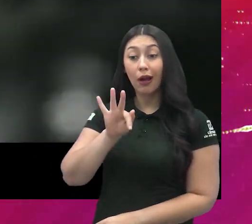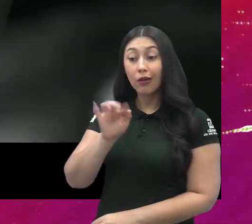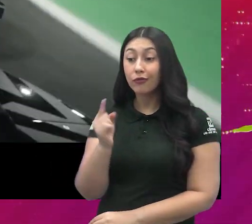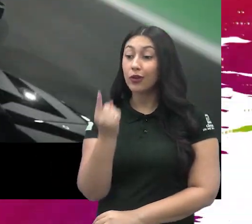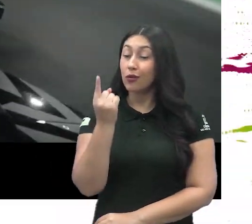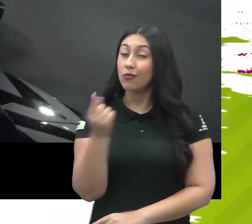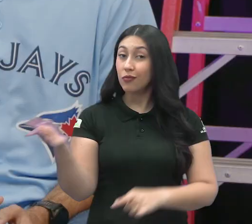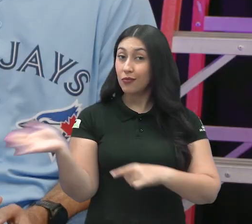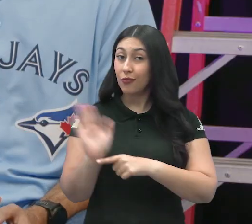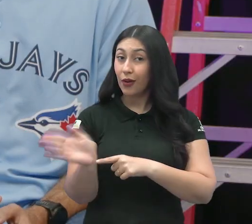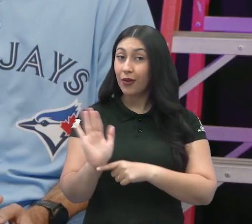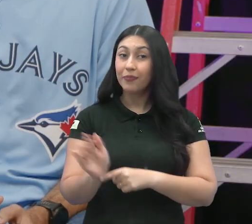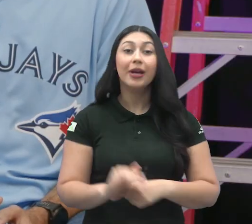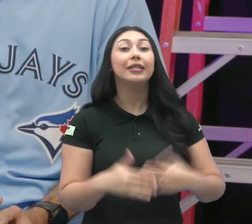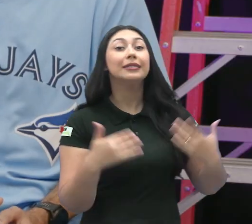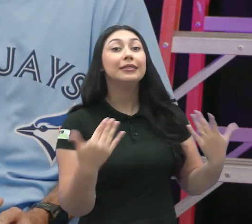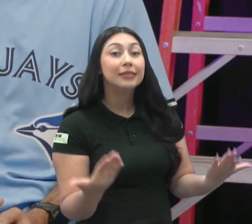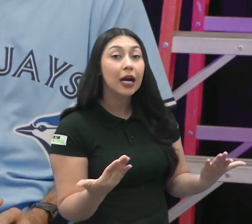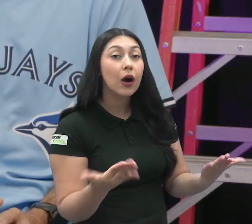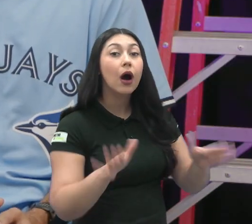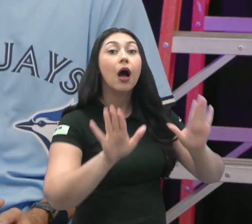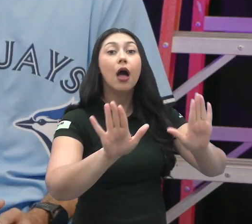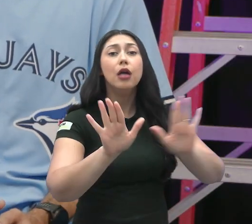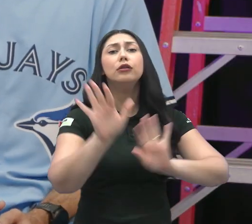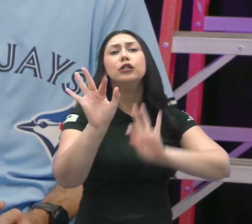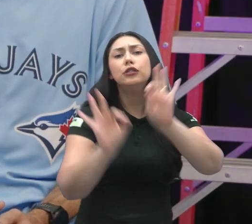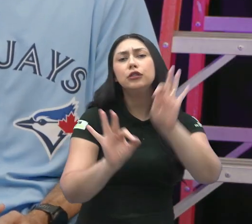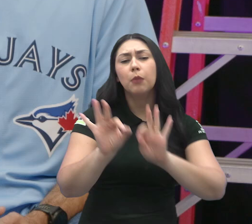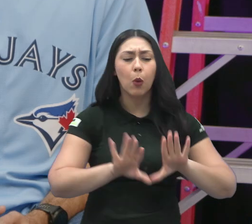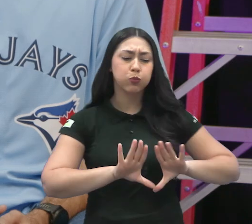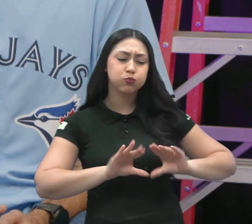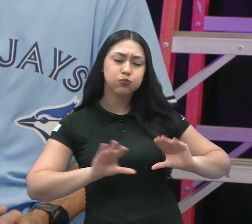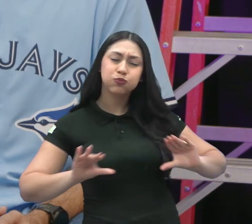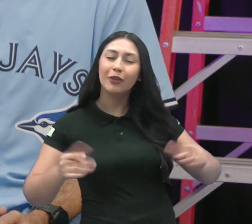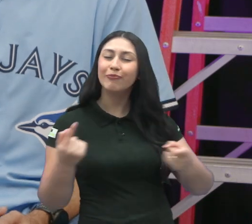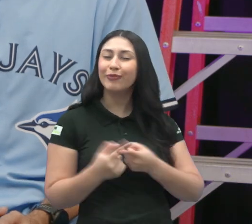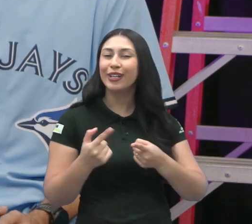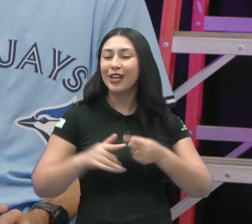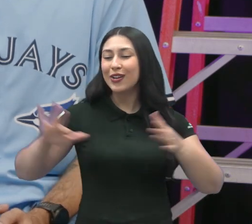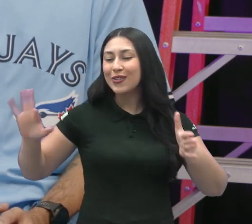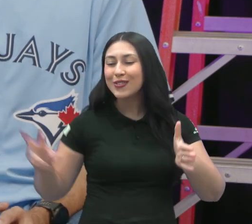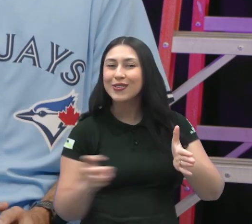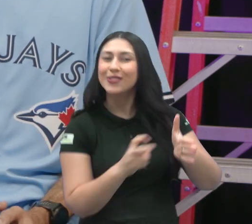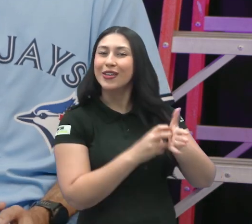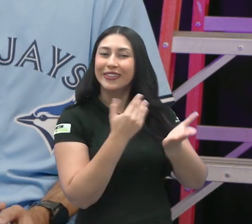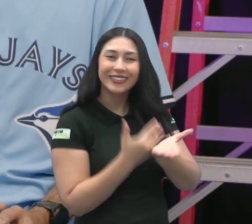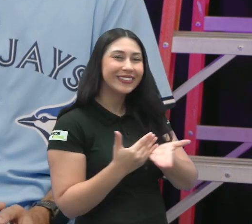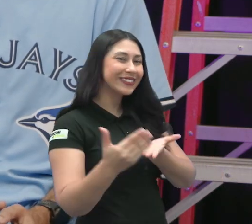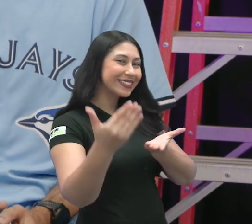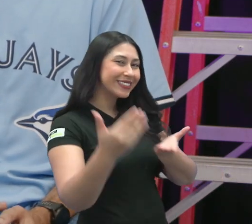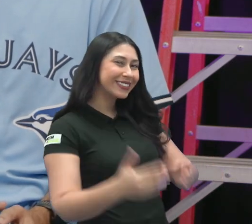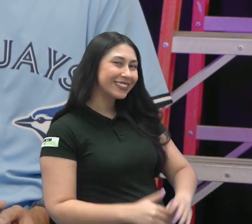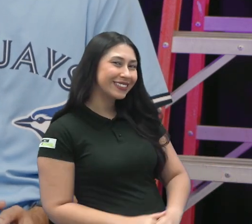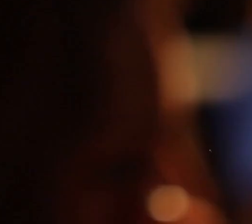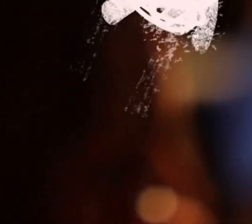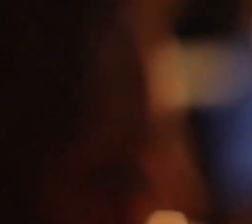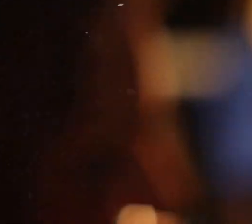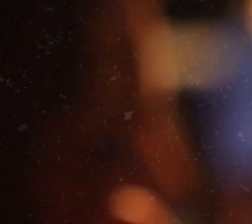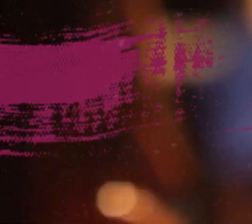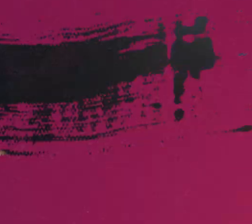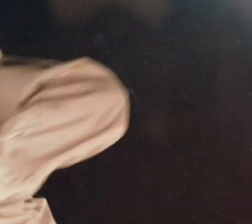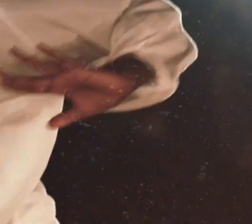o Filme. Então, Brunão, pede pro pessoal já se ajeitar no sofá, na cadeira, porque o Conexão Cultura de hoje está só começando. Tá só começando.